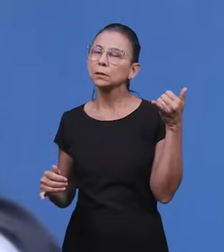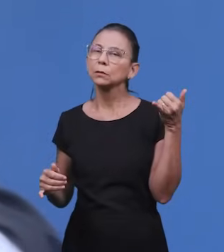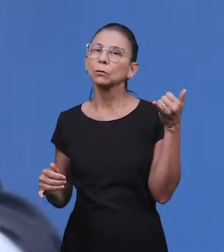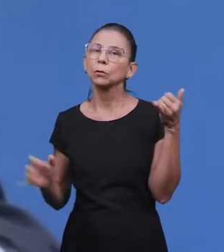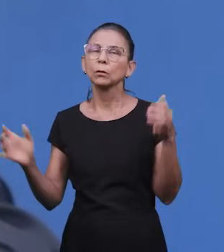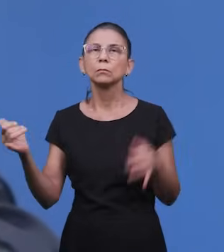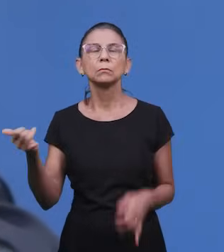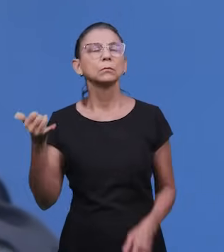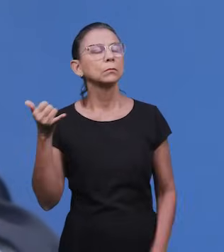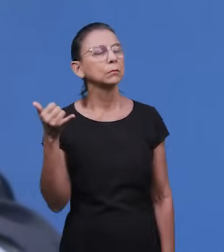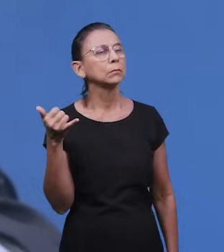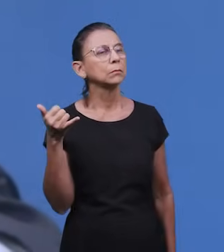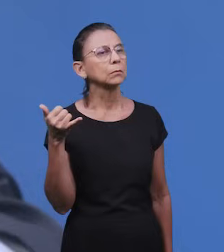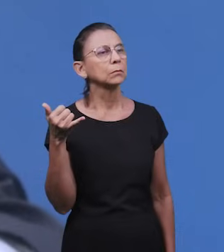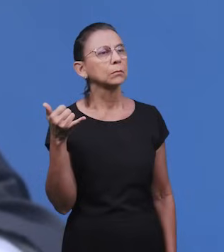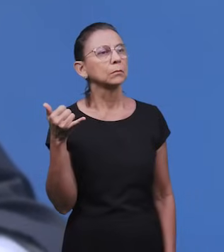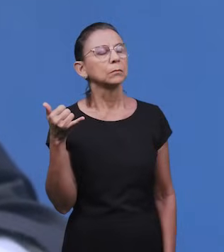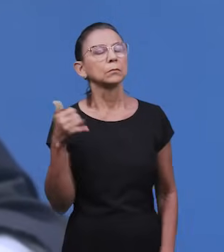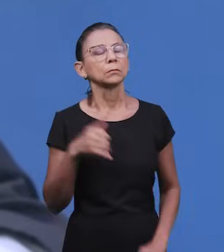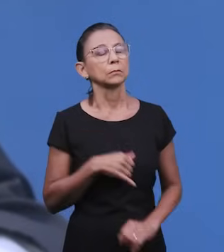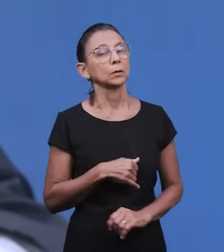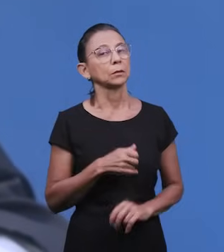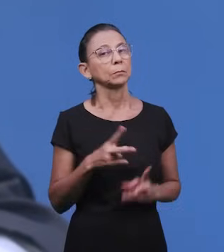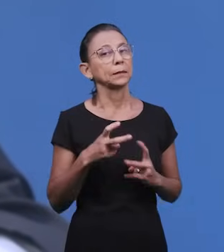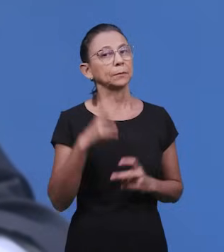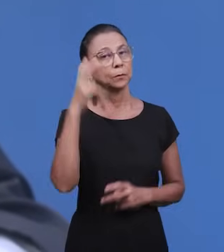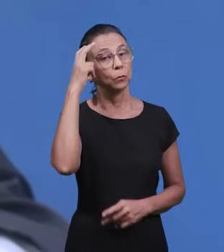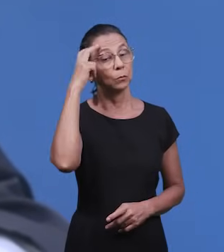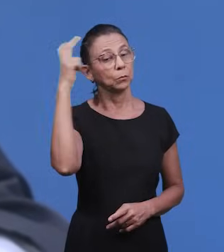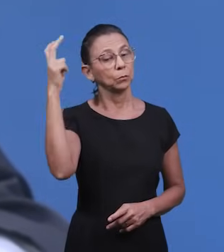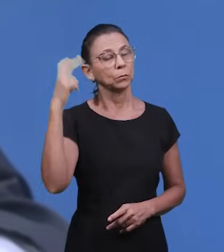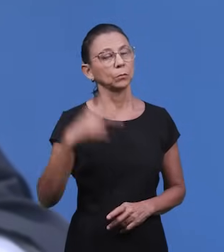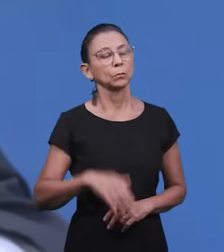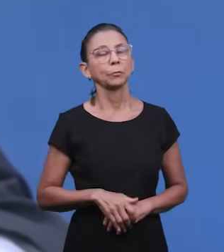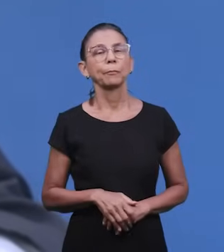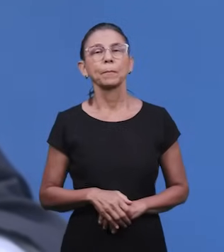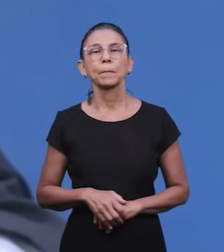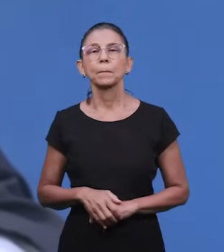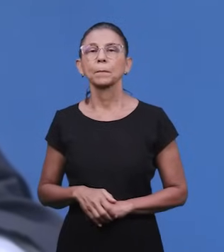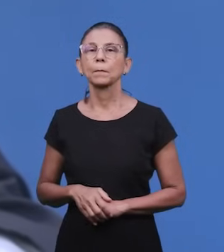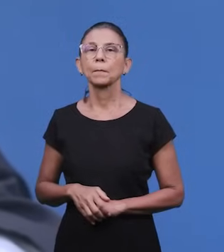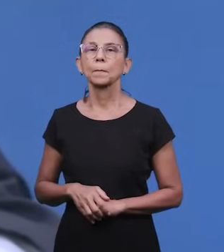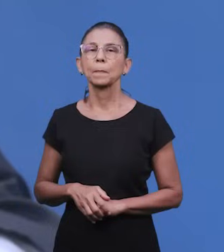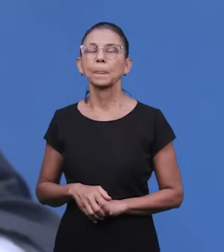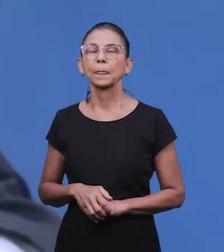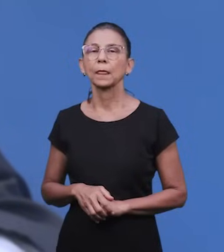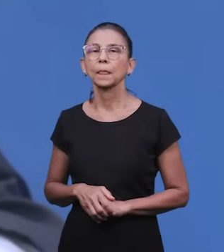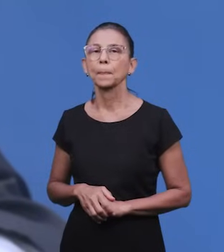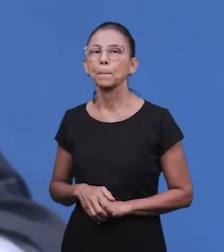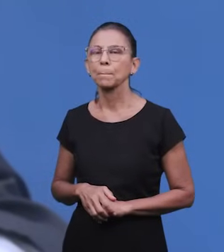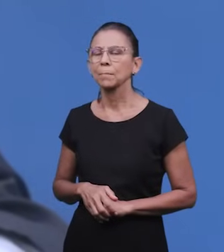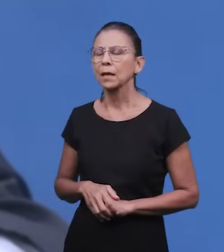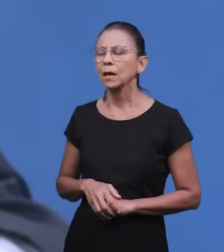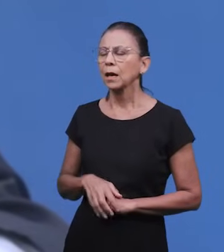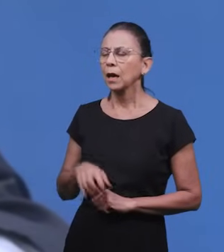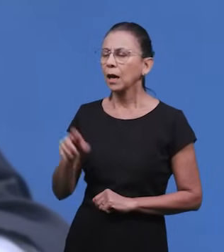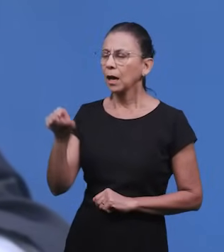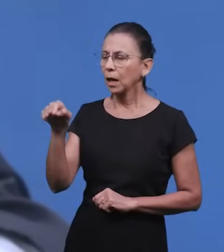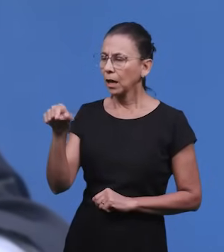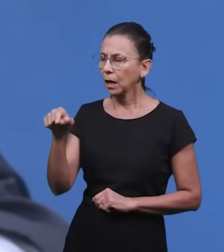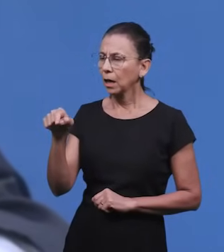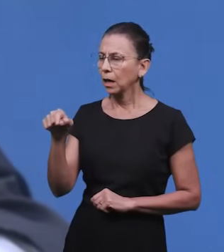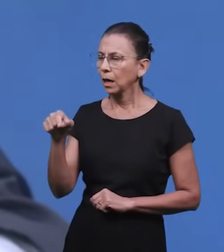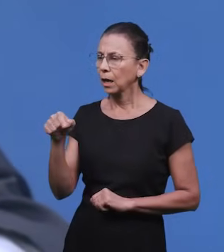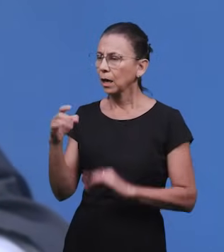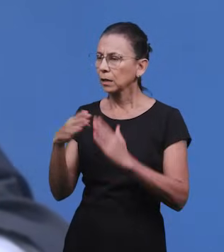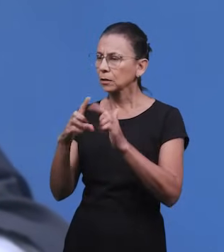notava que ele era um homem culto, né? Ele falou assim, aí é da igreja Maranata? Eu falei, sim,